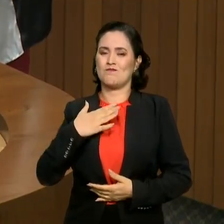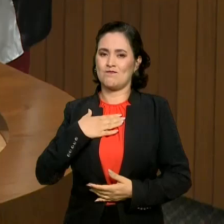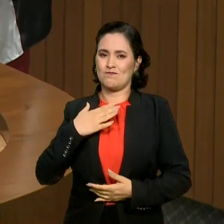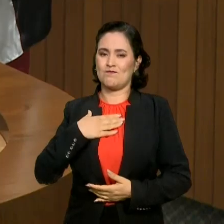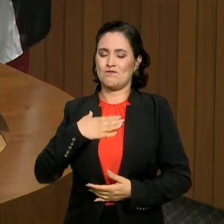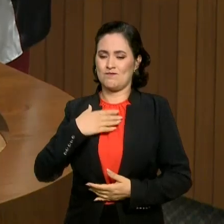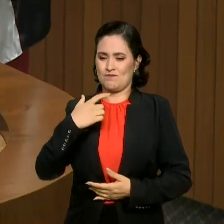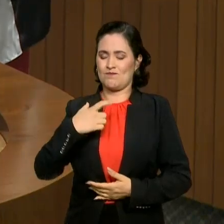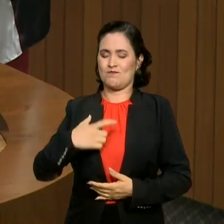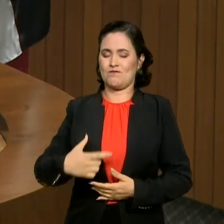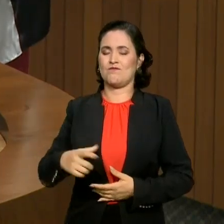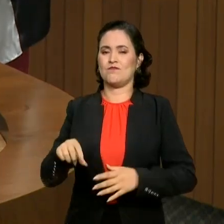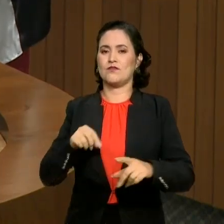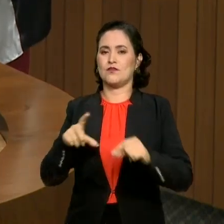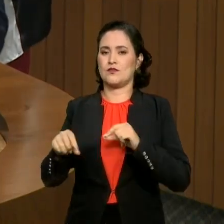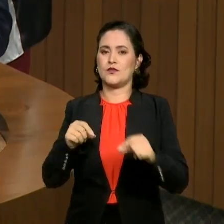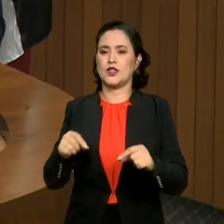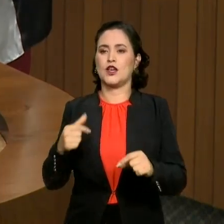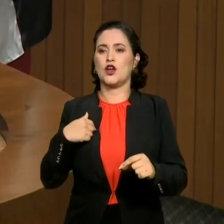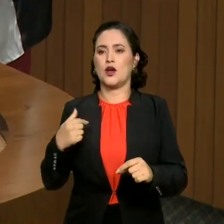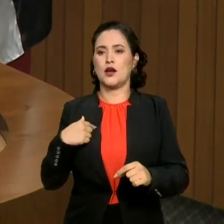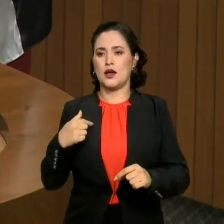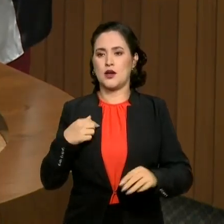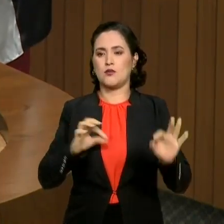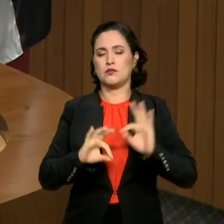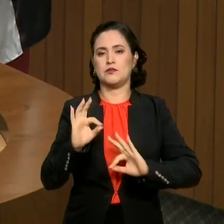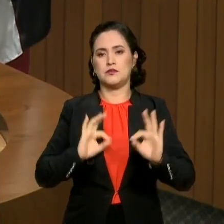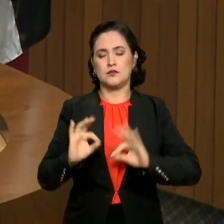construída, graças a Deus, na minha vida. Quando Vossa